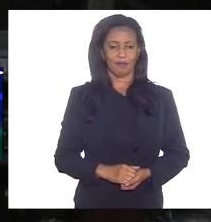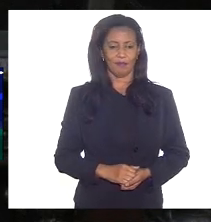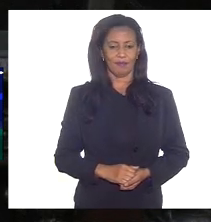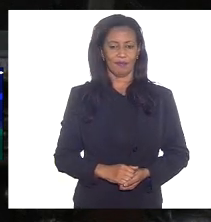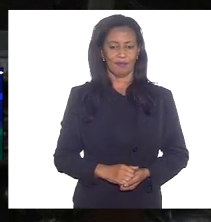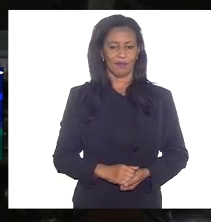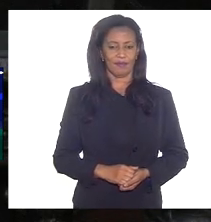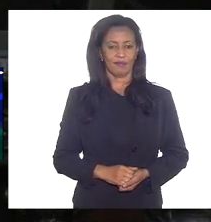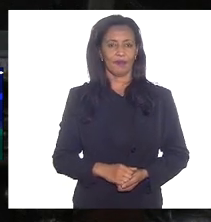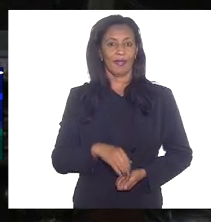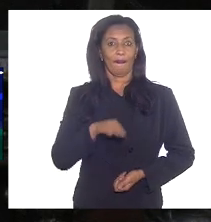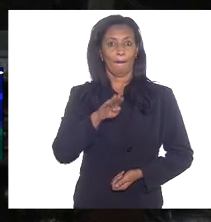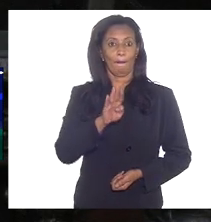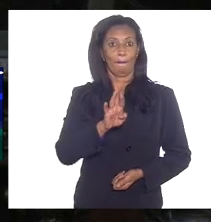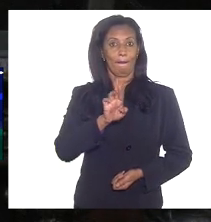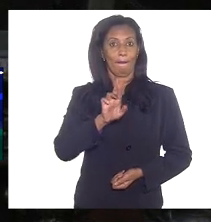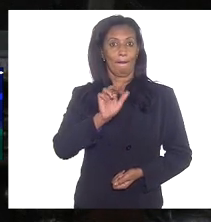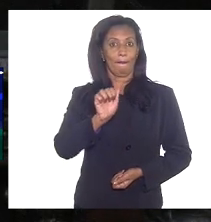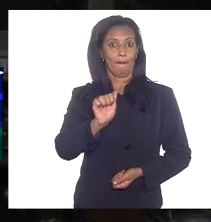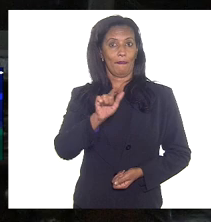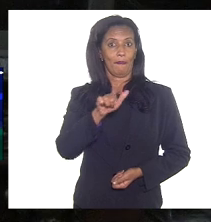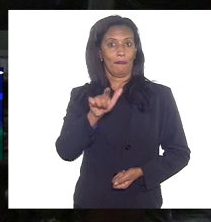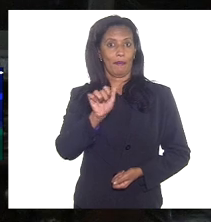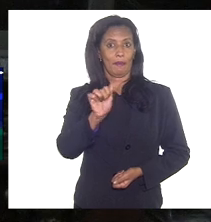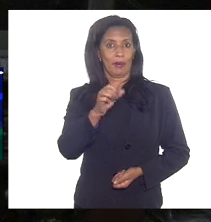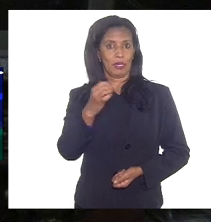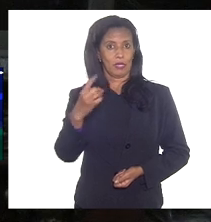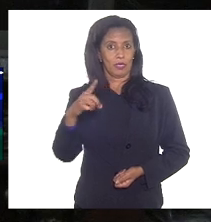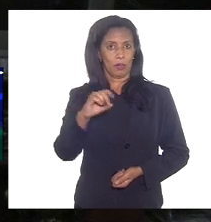Deputado Brazão.